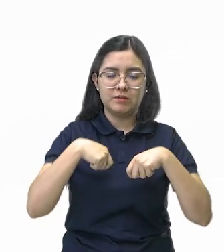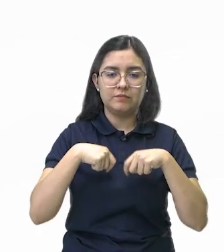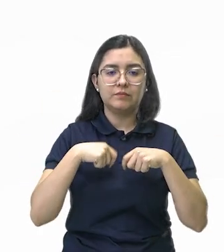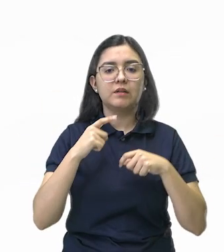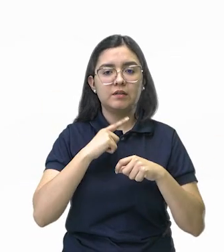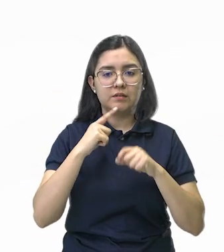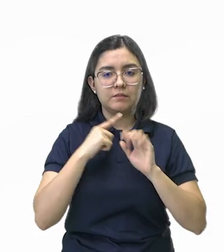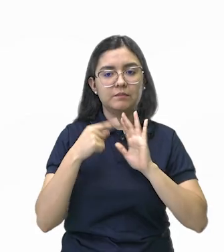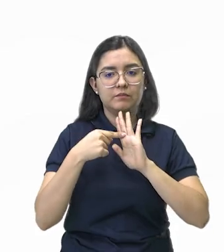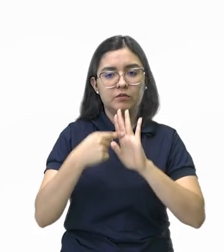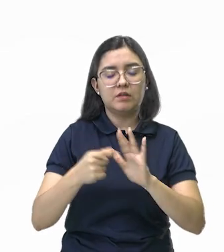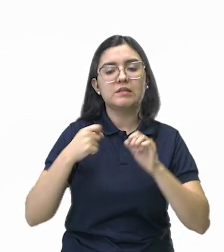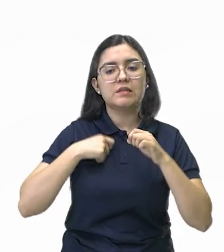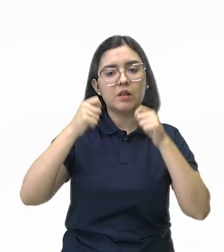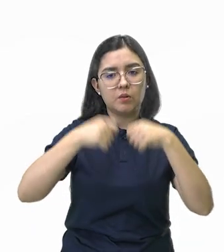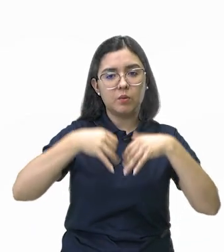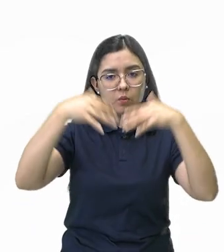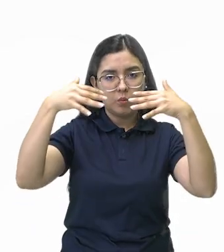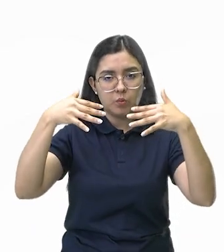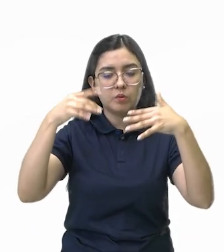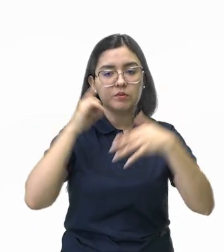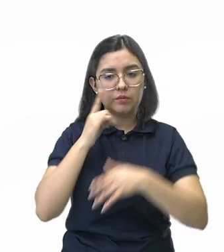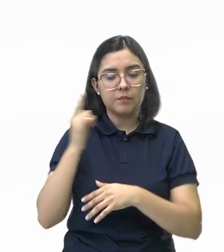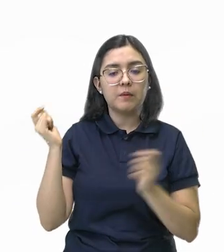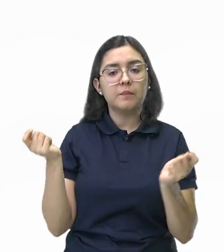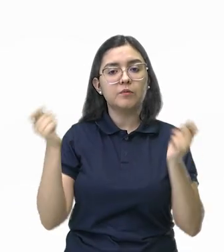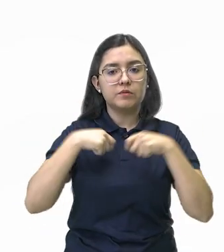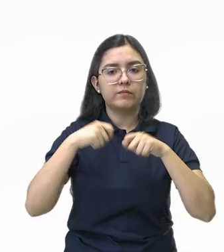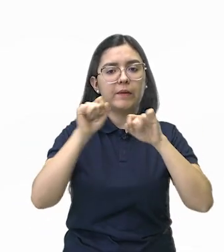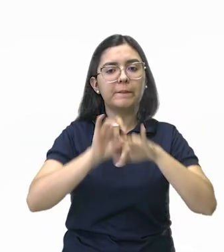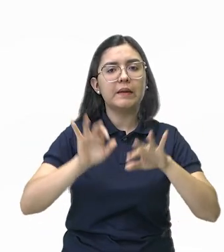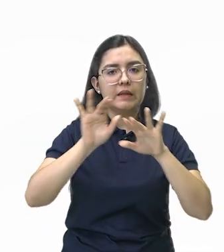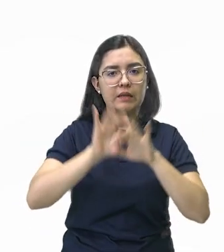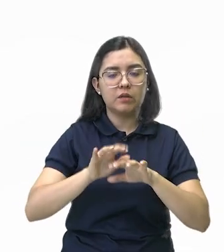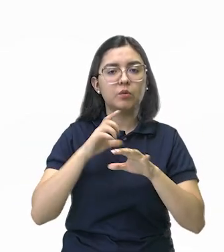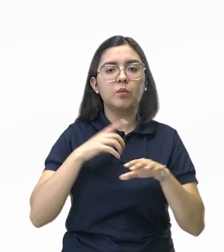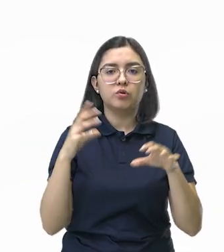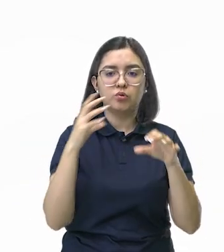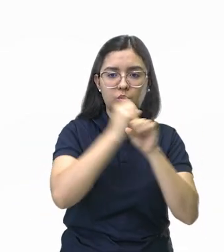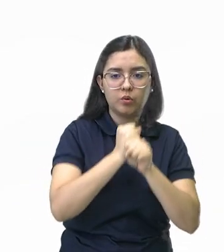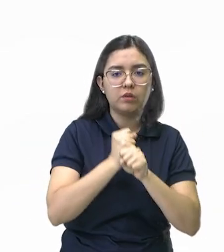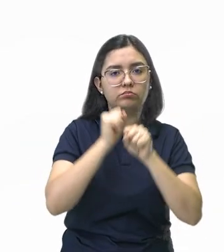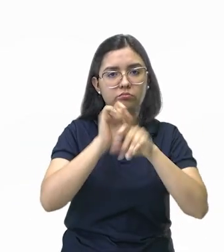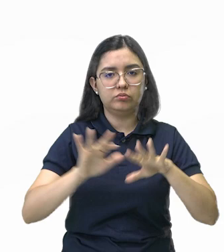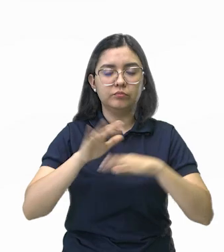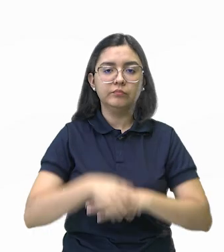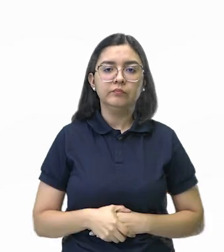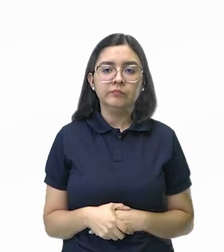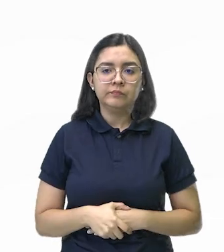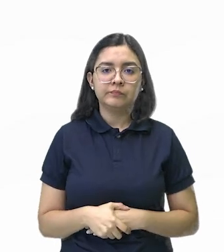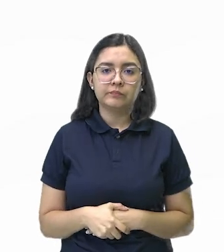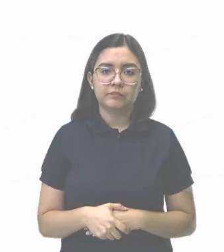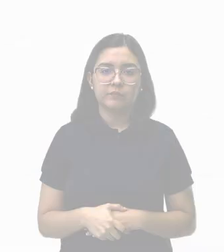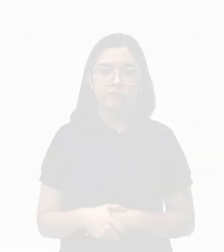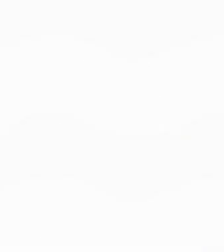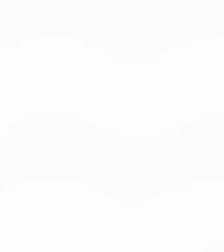serem expostos a essa luz ultravioleta para poder brilhar, né, no escuro, como a gente está vendo aí. E para que serve